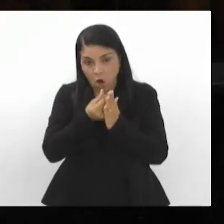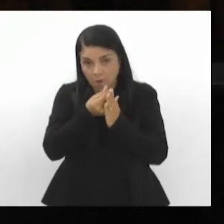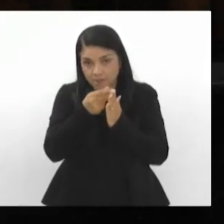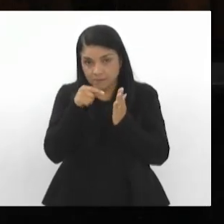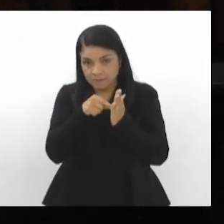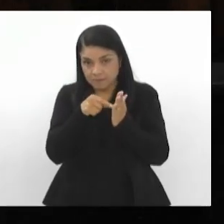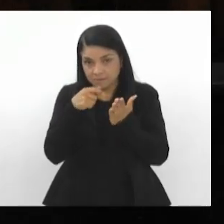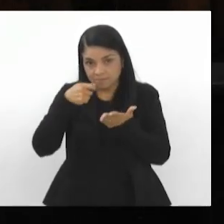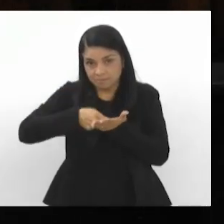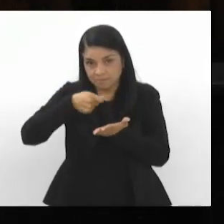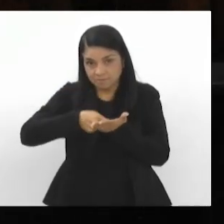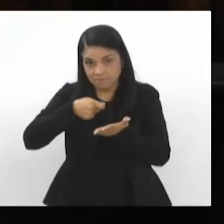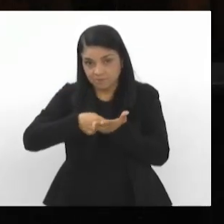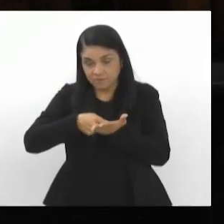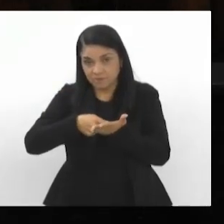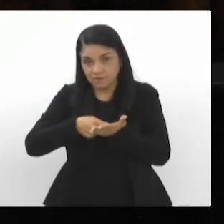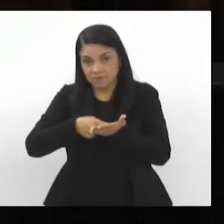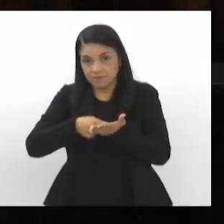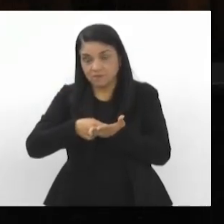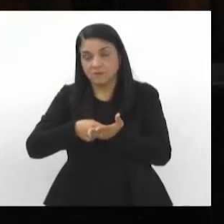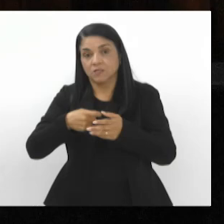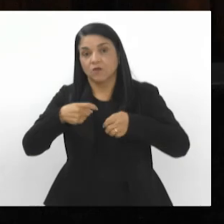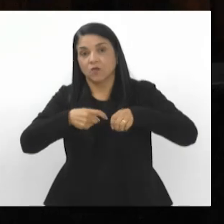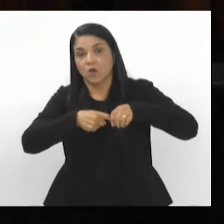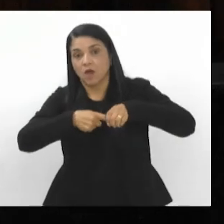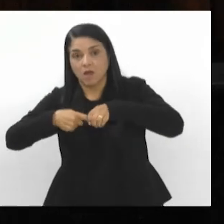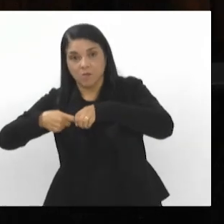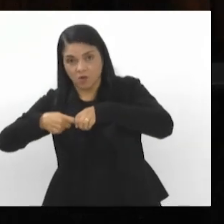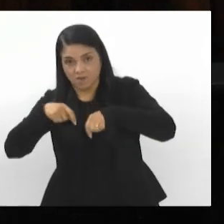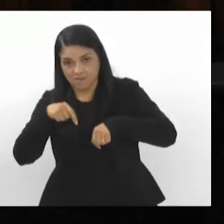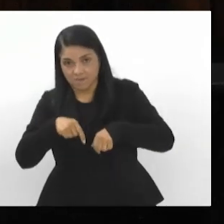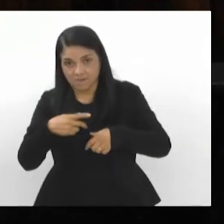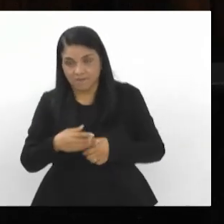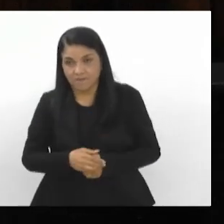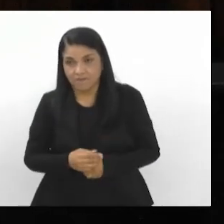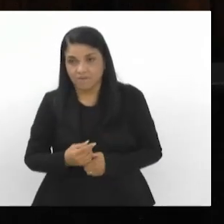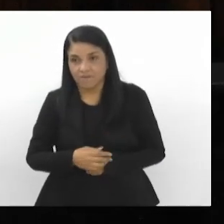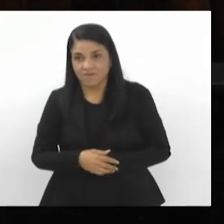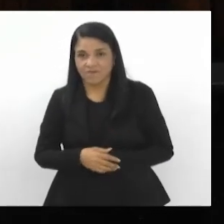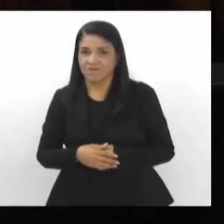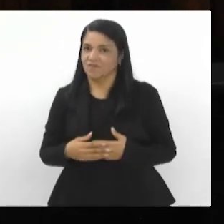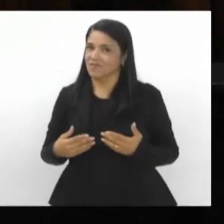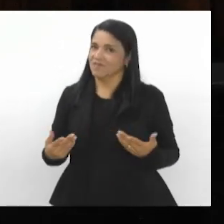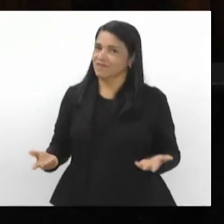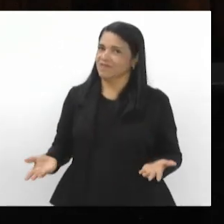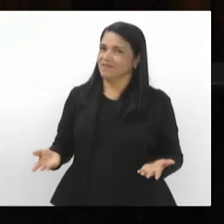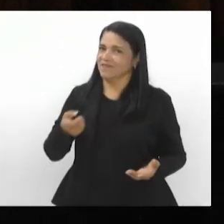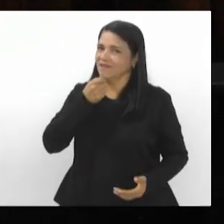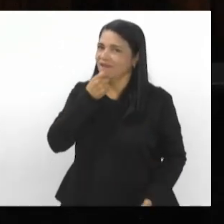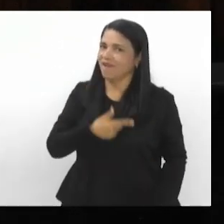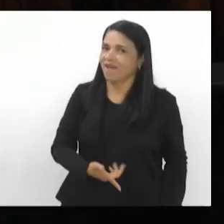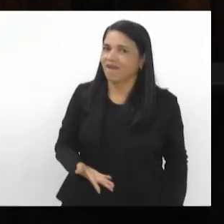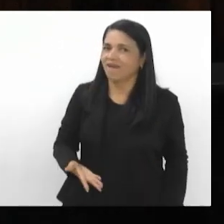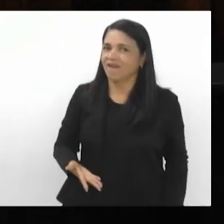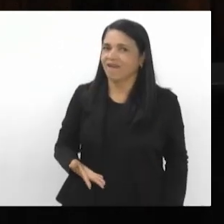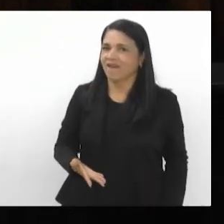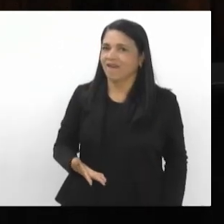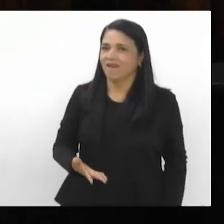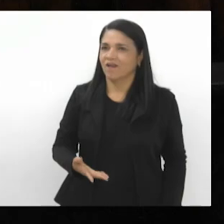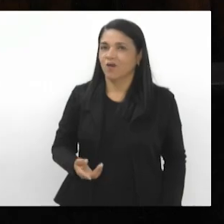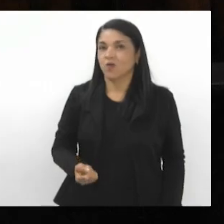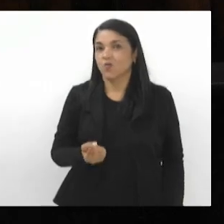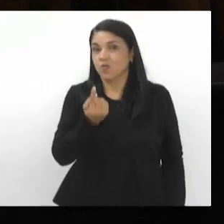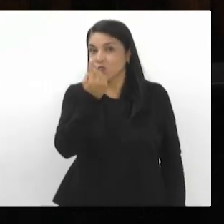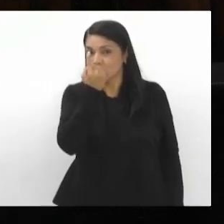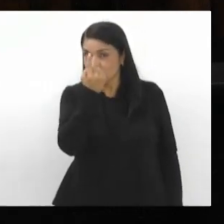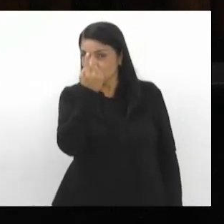valor do reboque. Ó, engraçado, né? Teria que cobrar um valor só